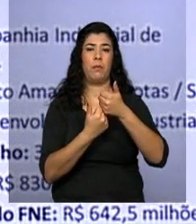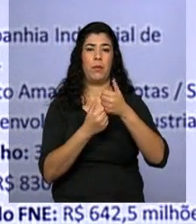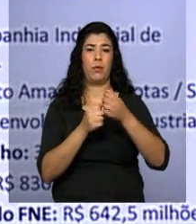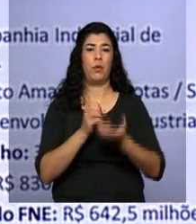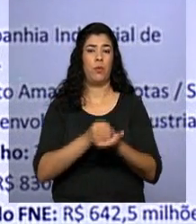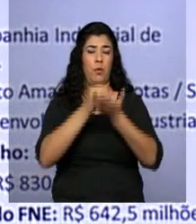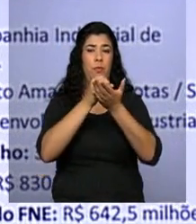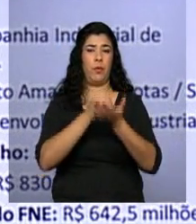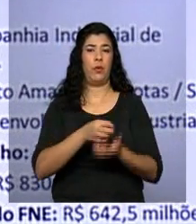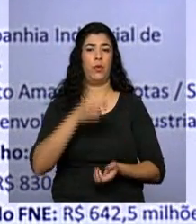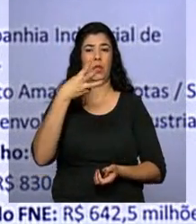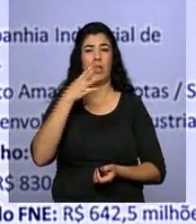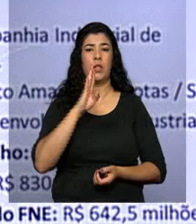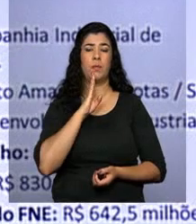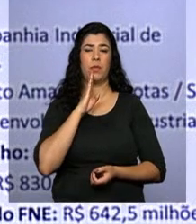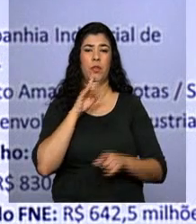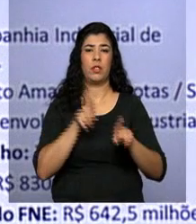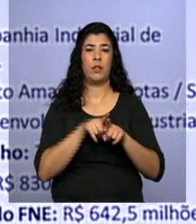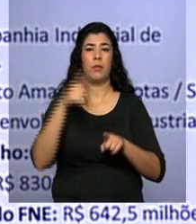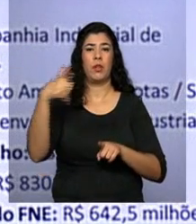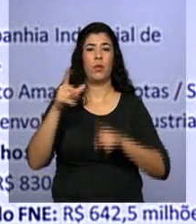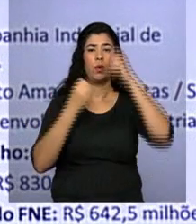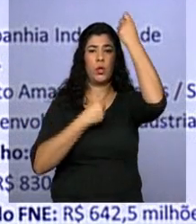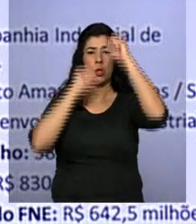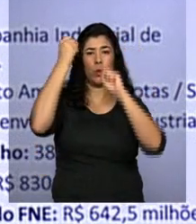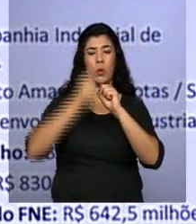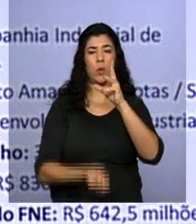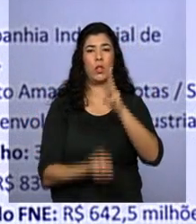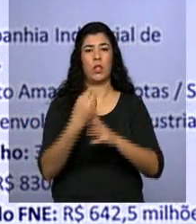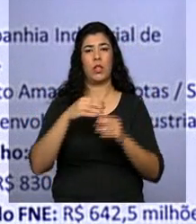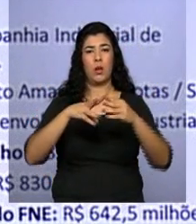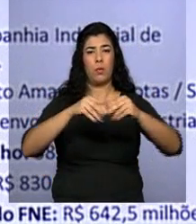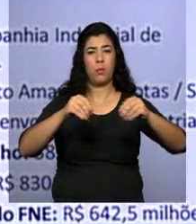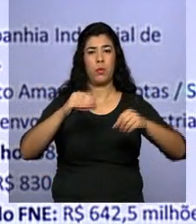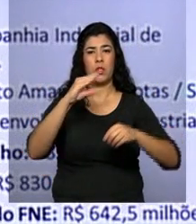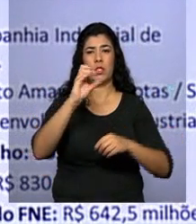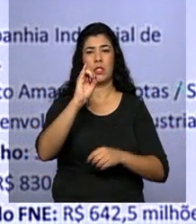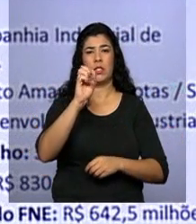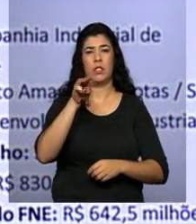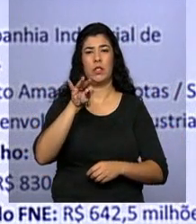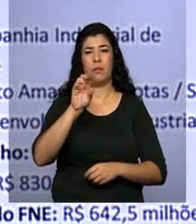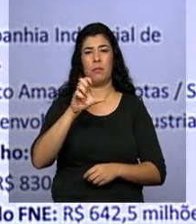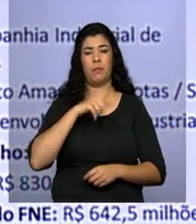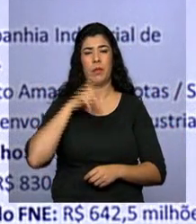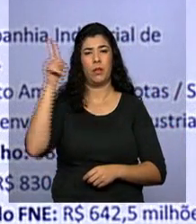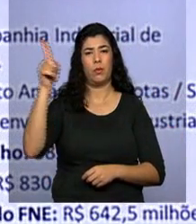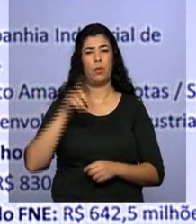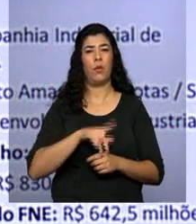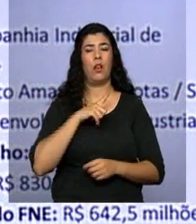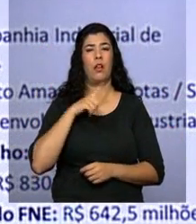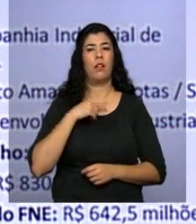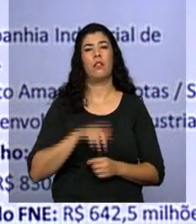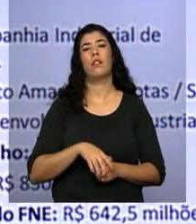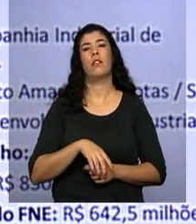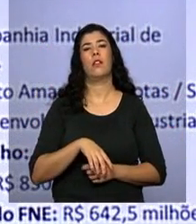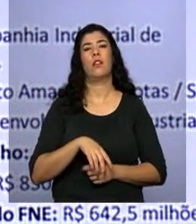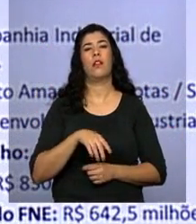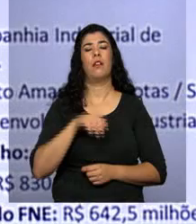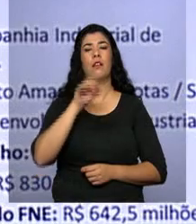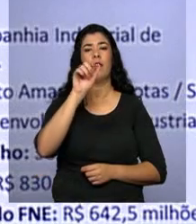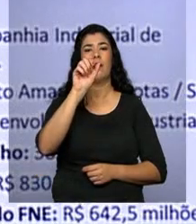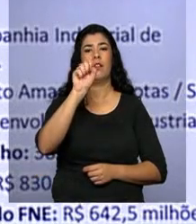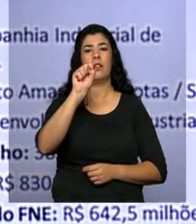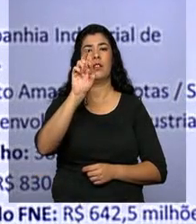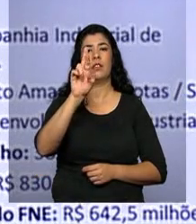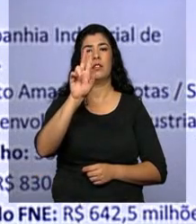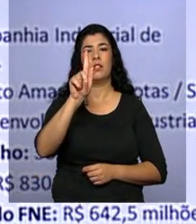companhia de cimento uma indústria de cimento no no estado de Sergipe traz aqui R 830